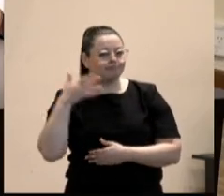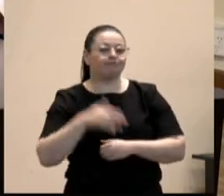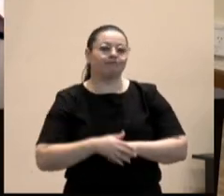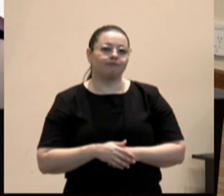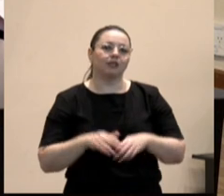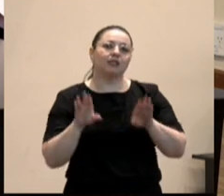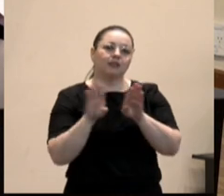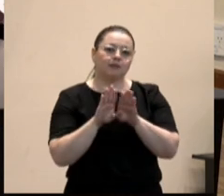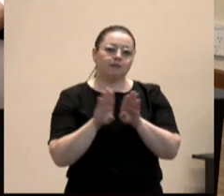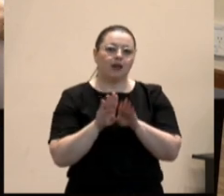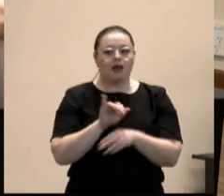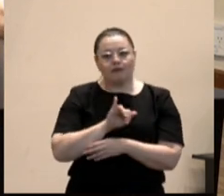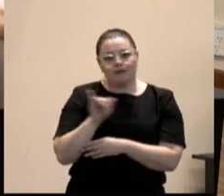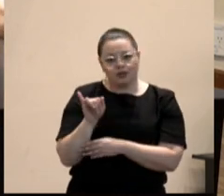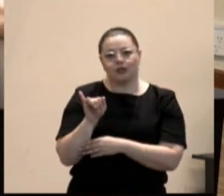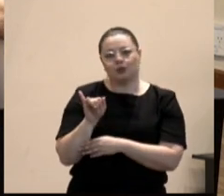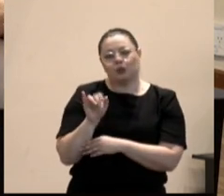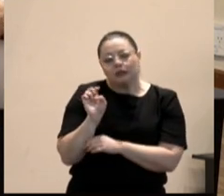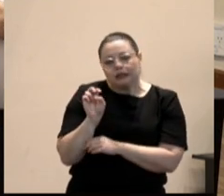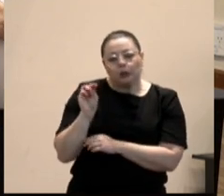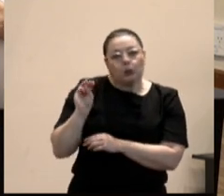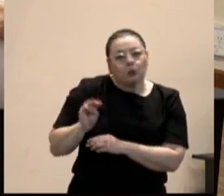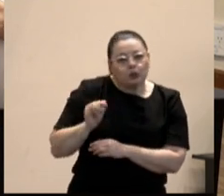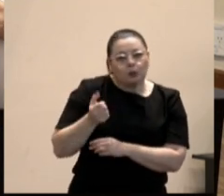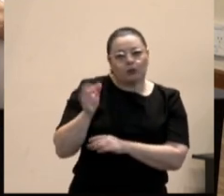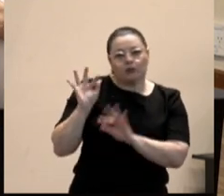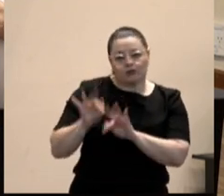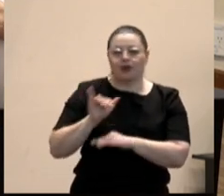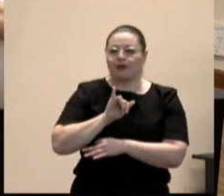com 5 minutos, pode ser?